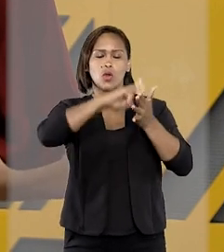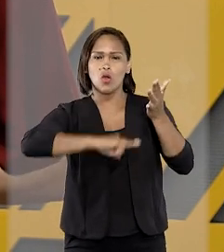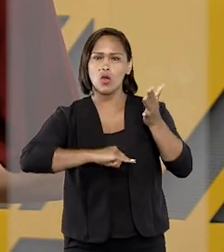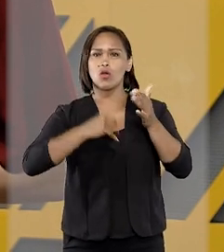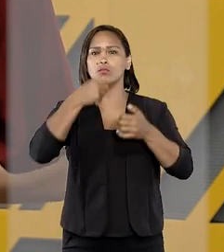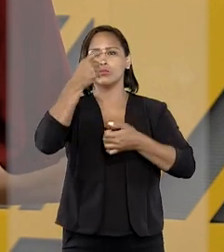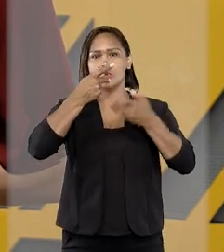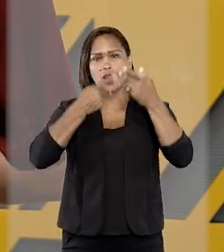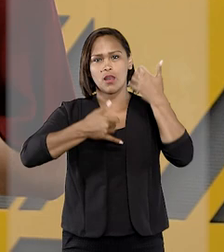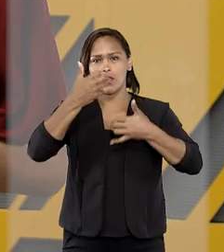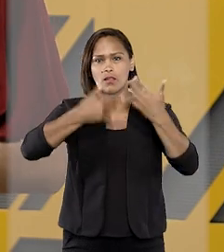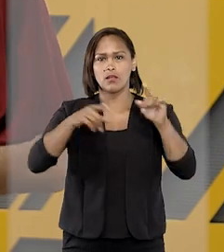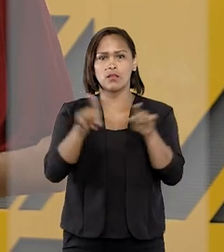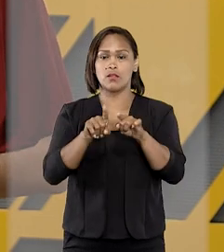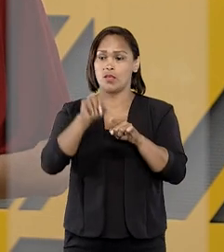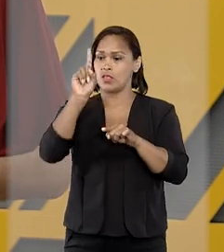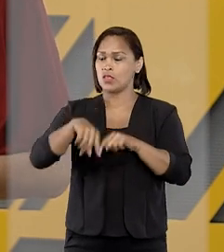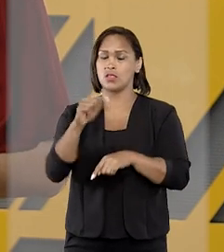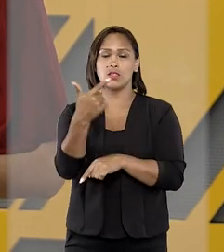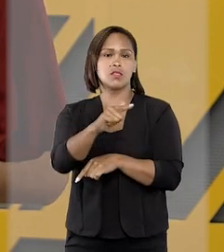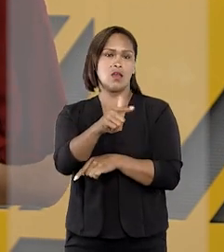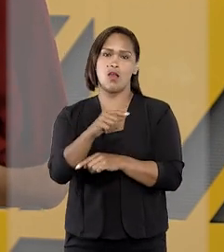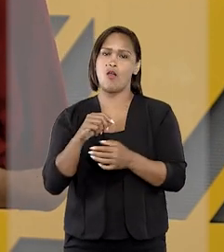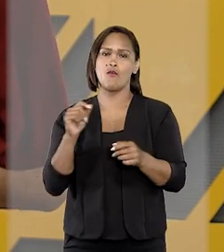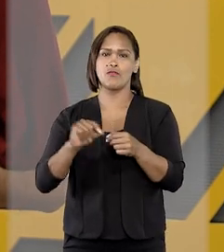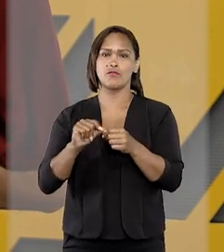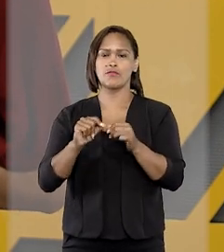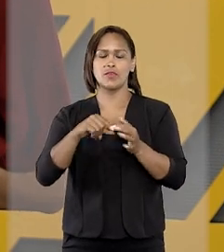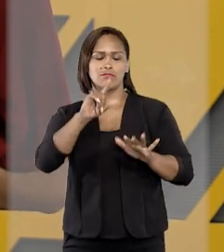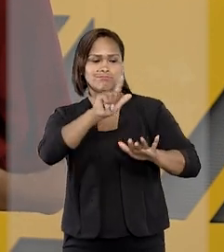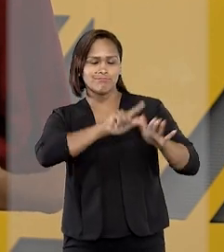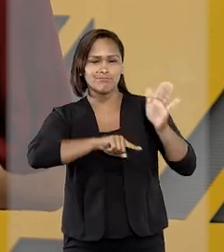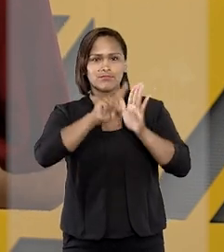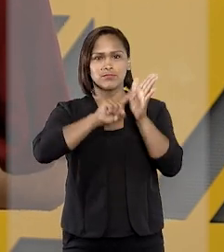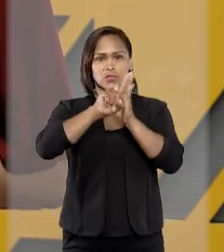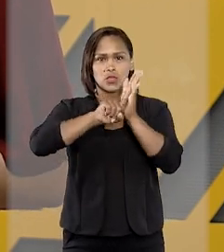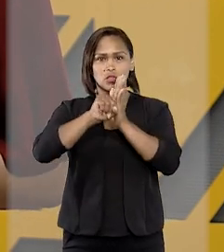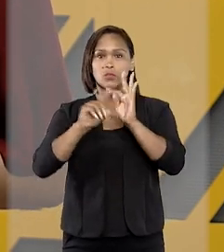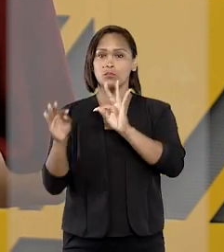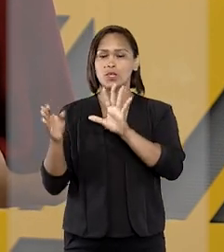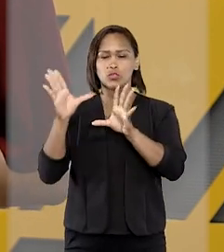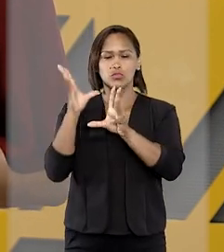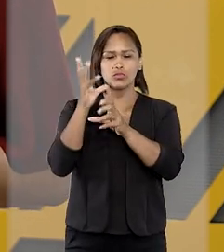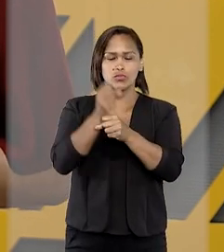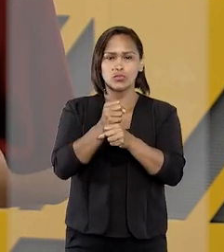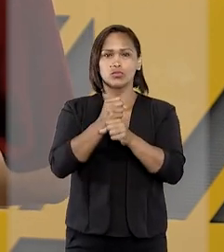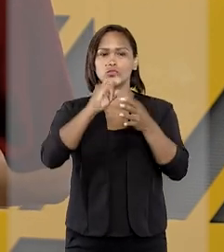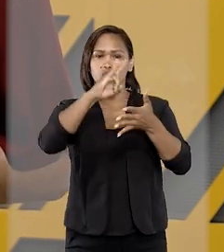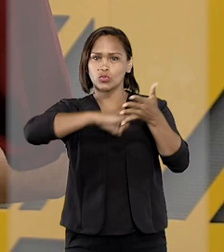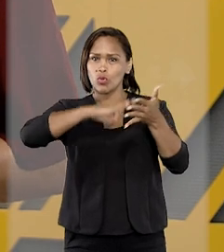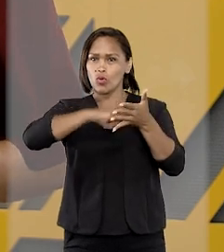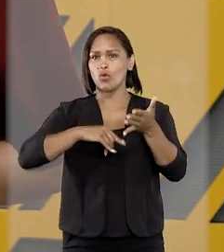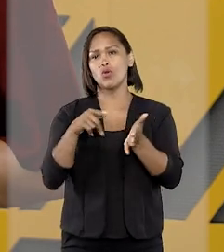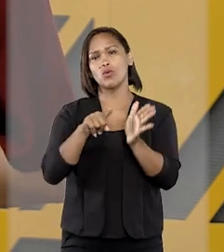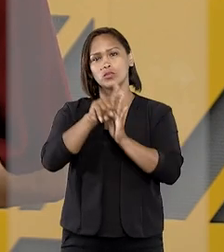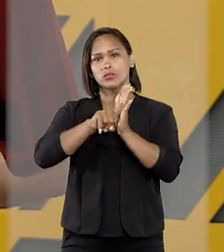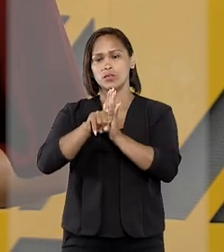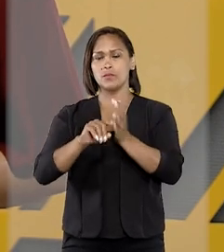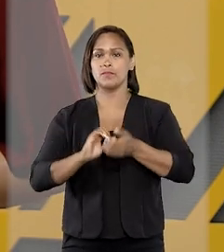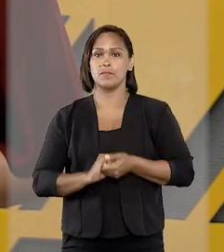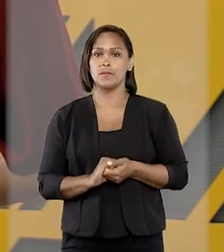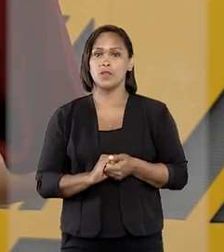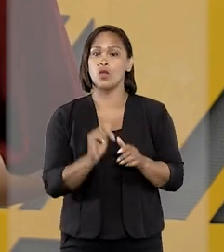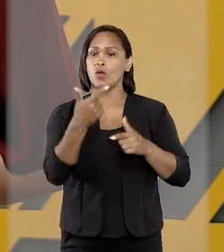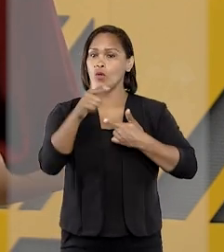as declarações prestadas pelo colaborador, não foi realizada diligência investigatória para checar as declarações